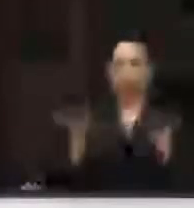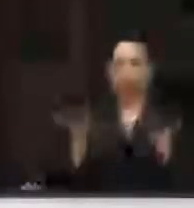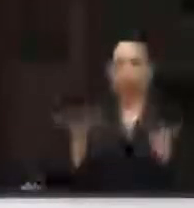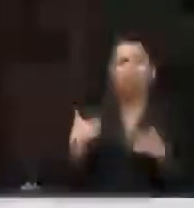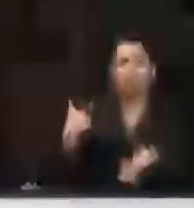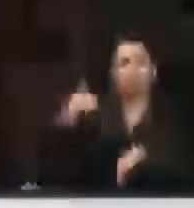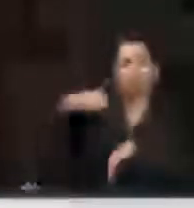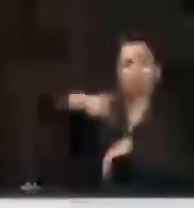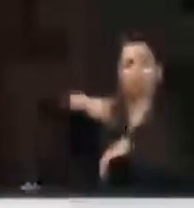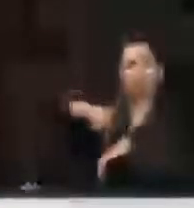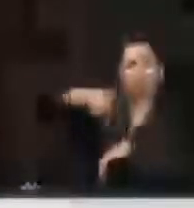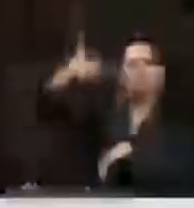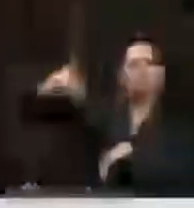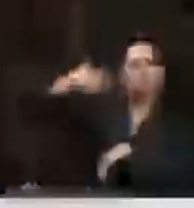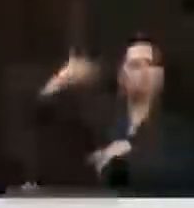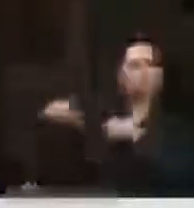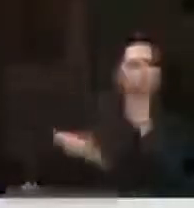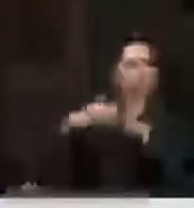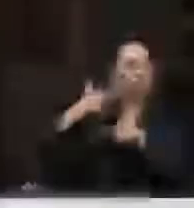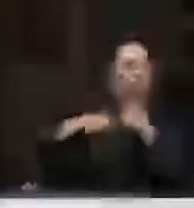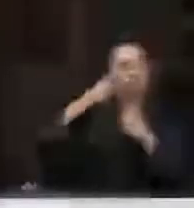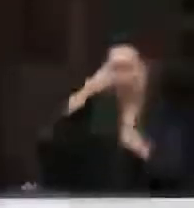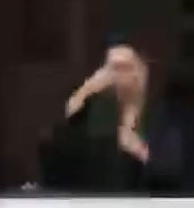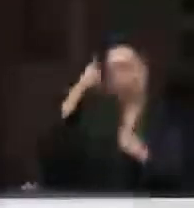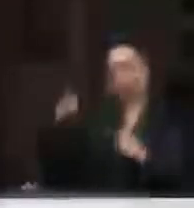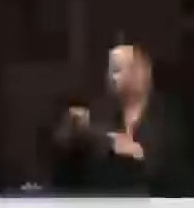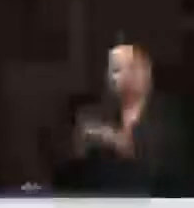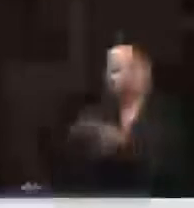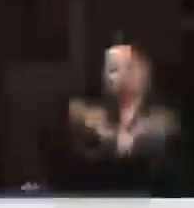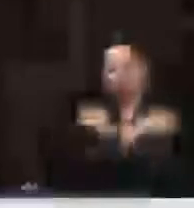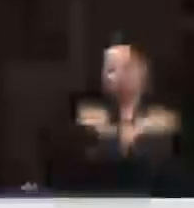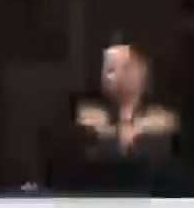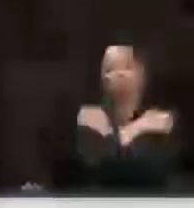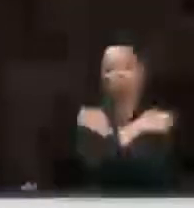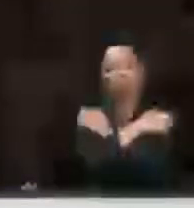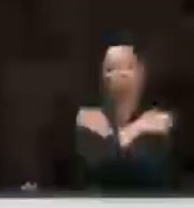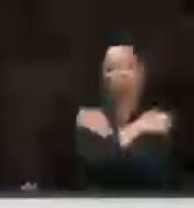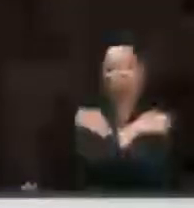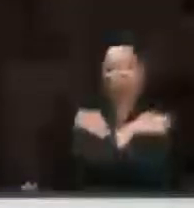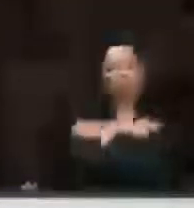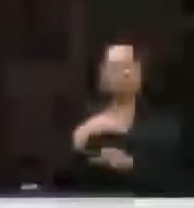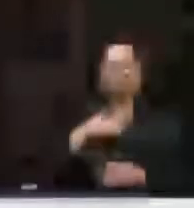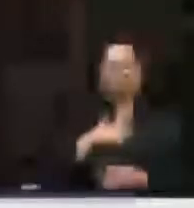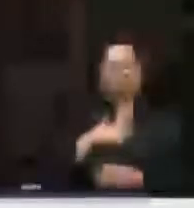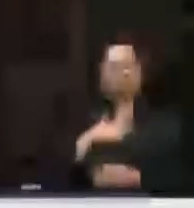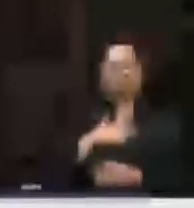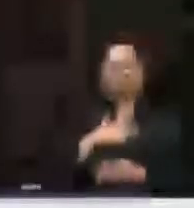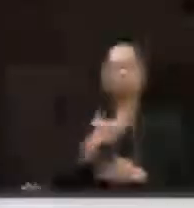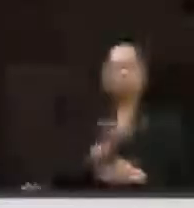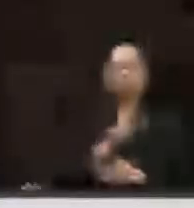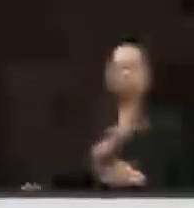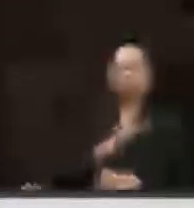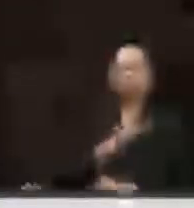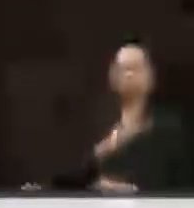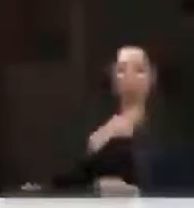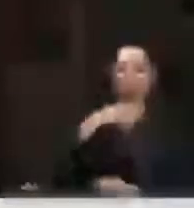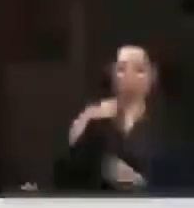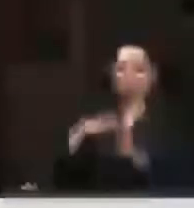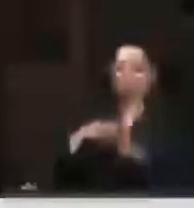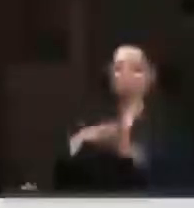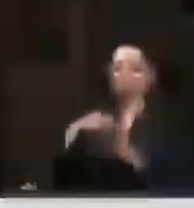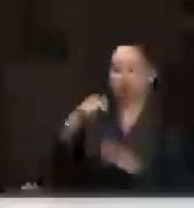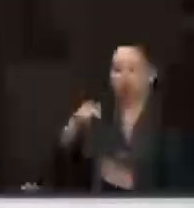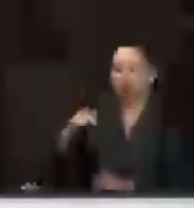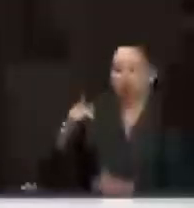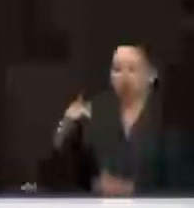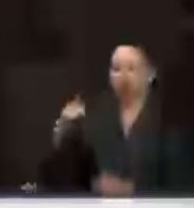tribuna mandar um abraço para um companheiro do PDT que vem